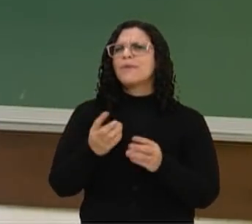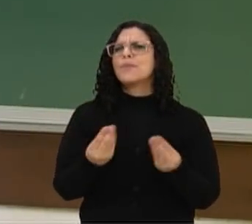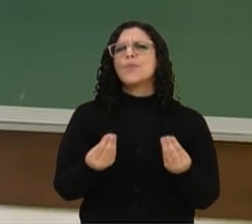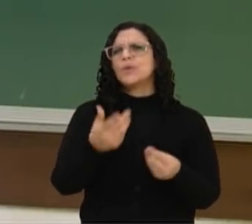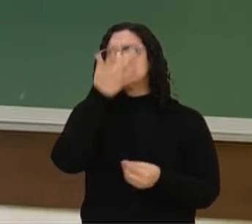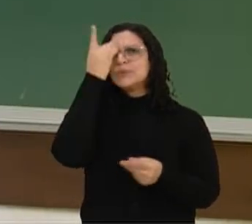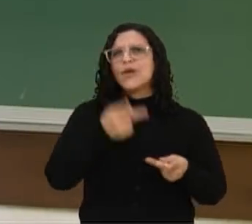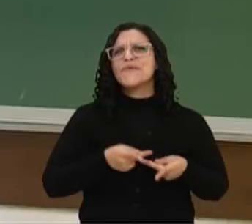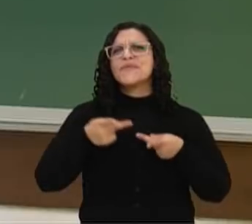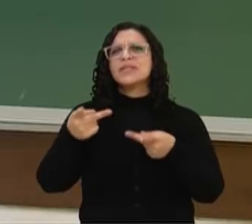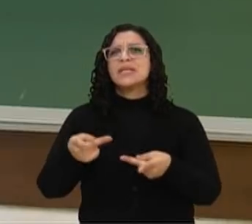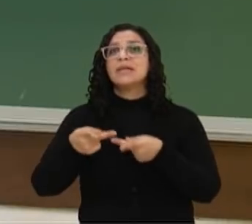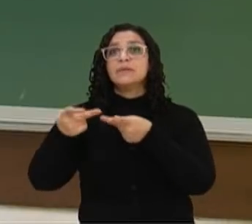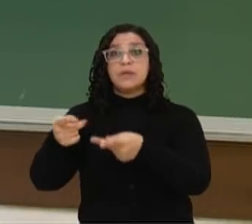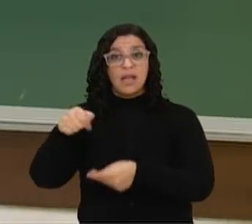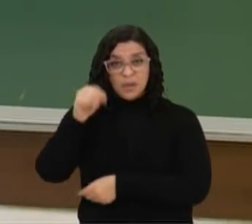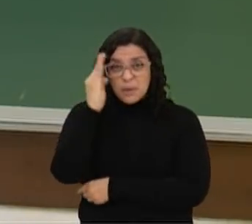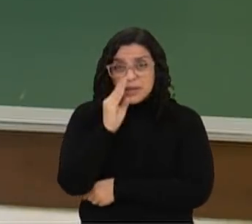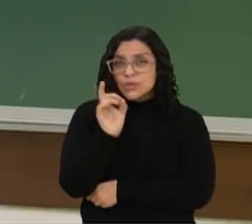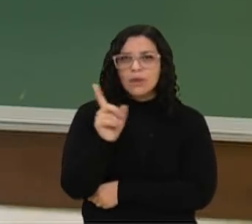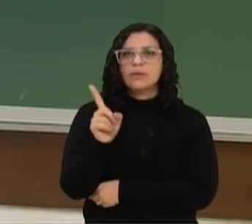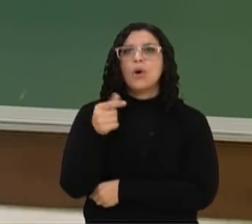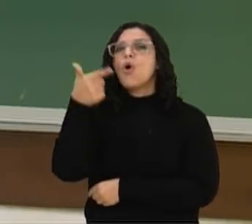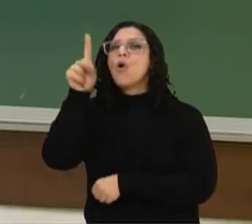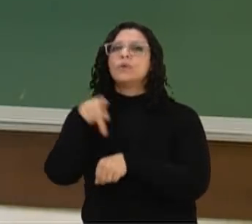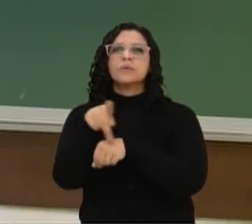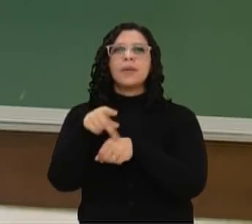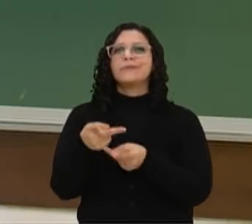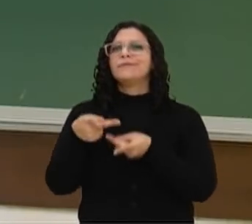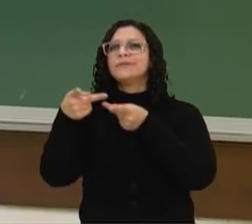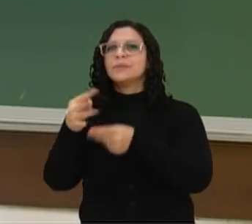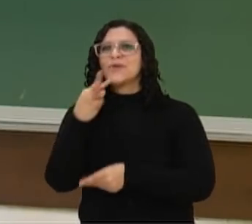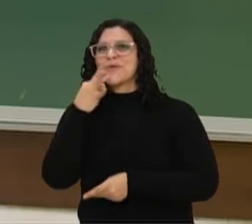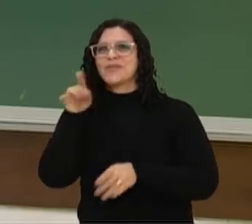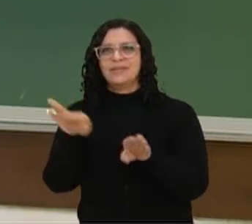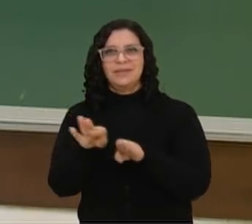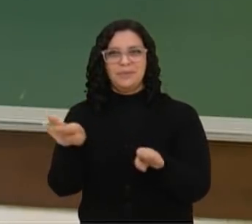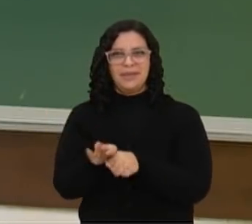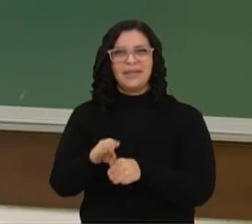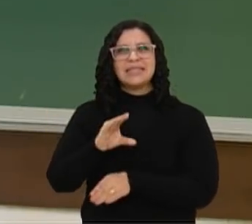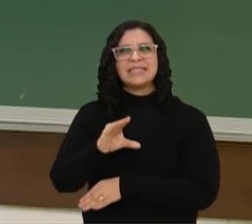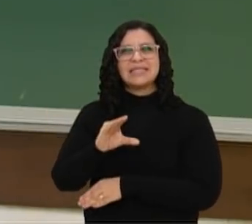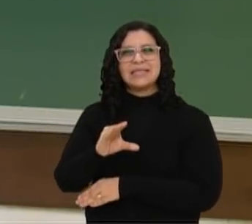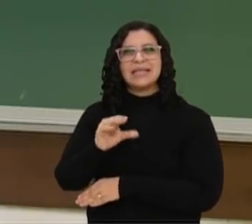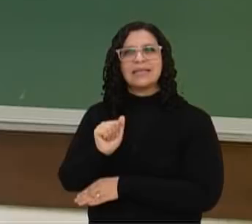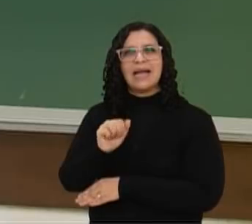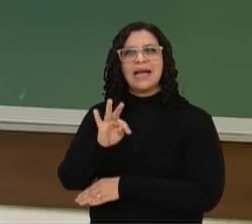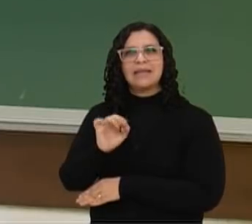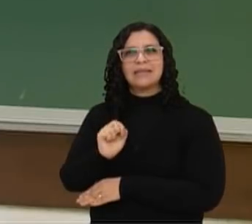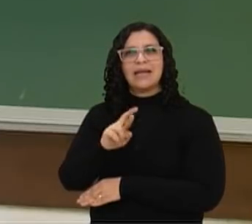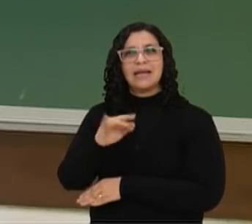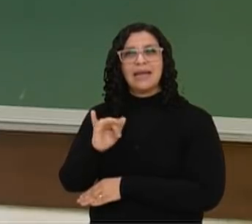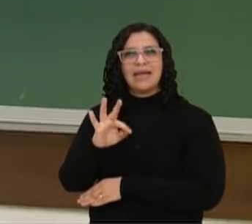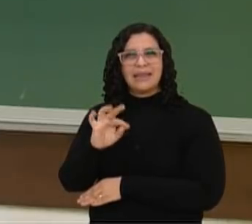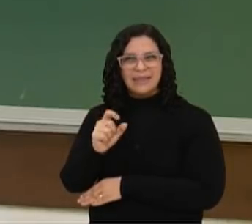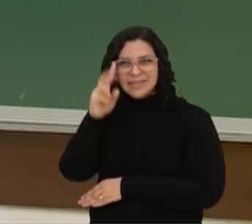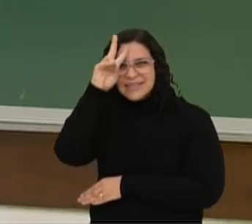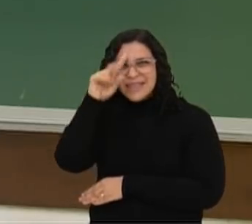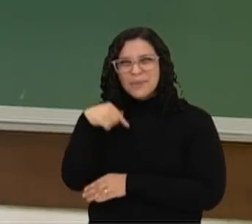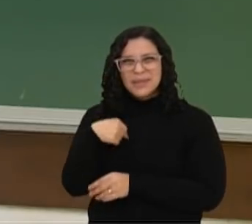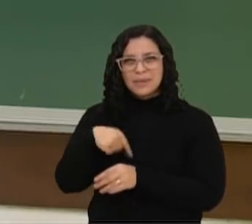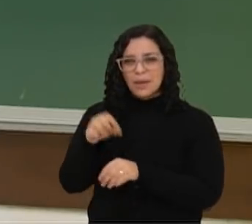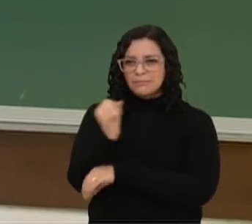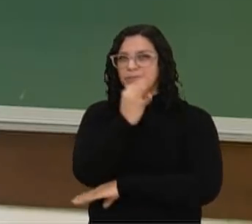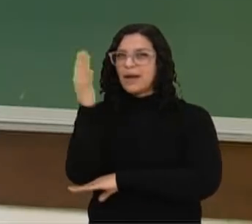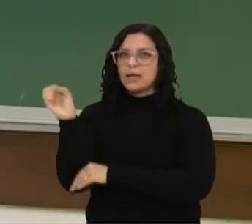visitado por turistas não só do Brasil, como de diferentes partes do mundo, né? Que visitam este